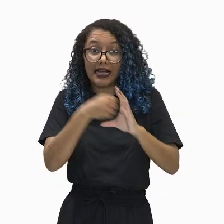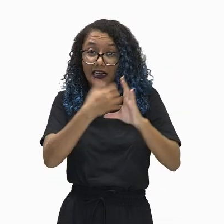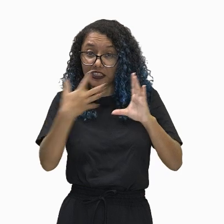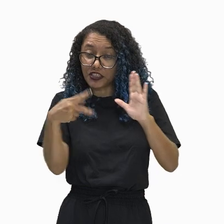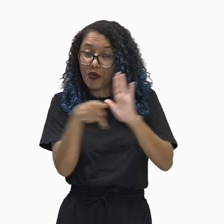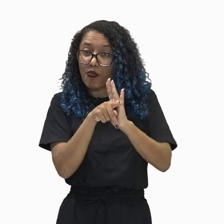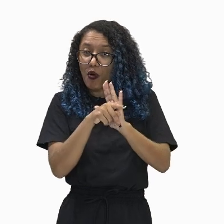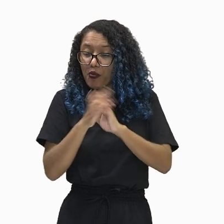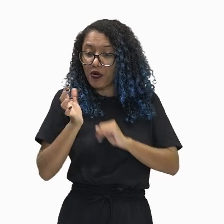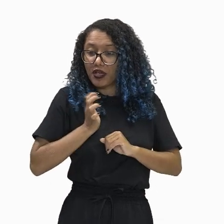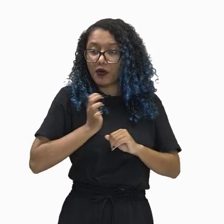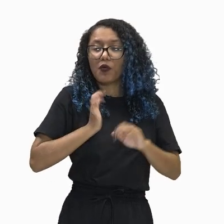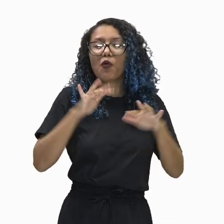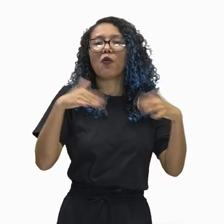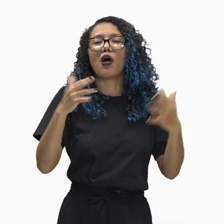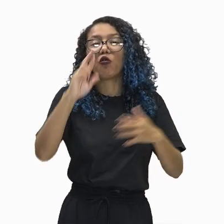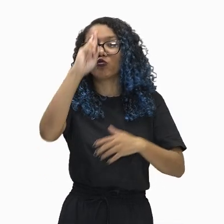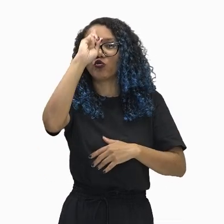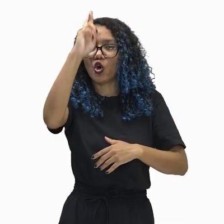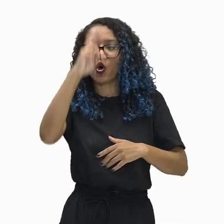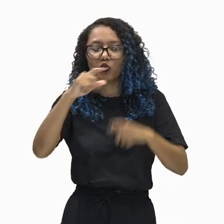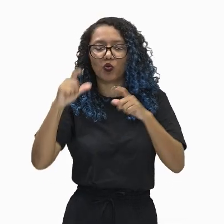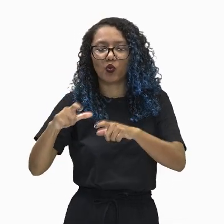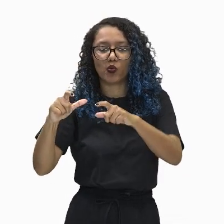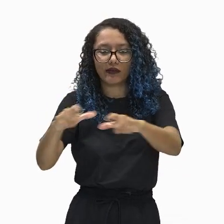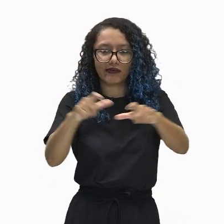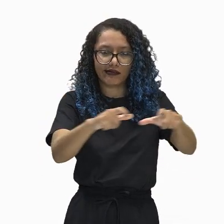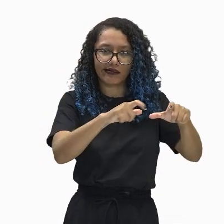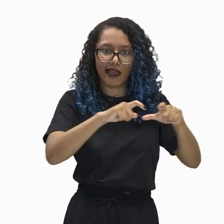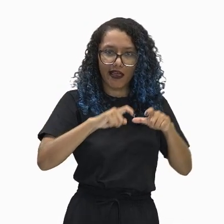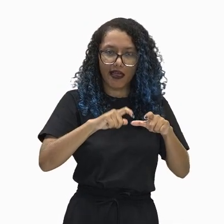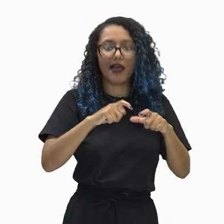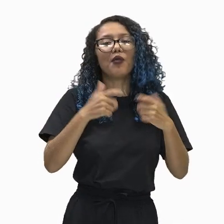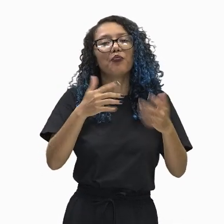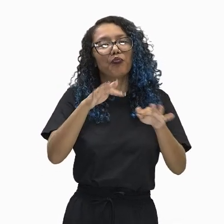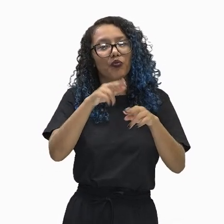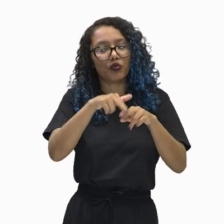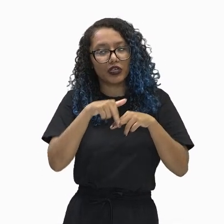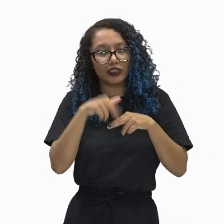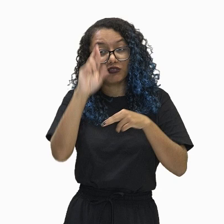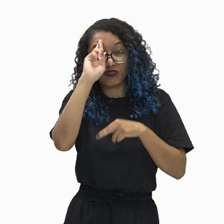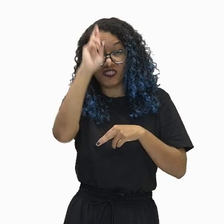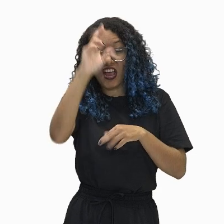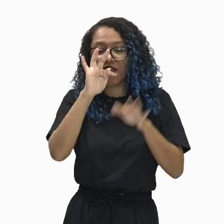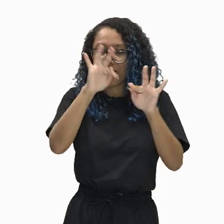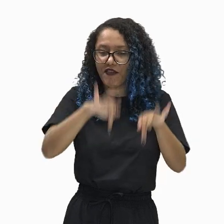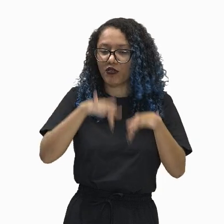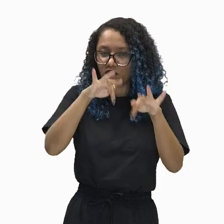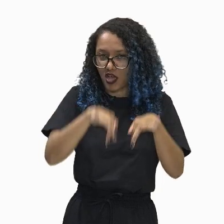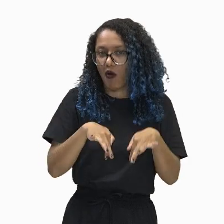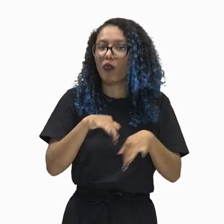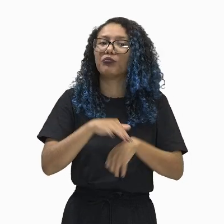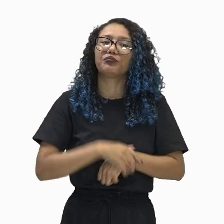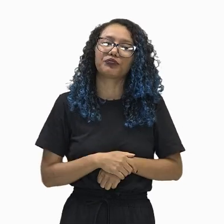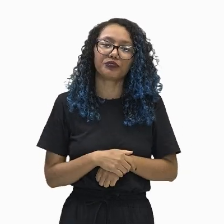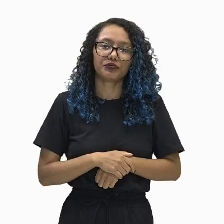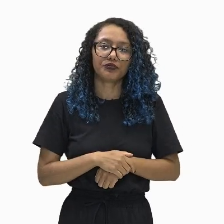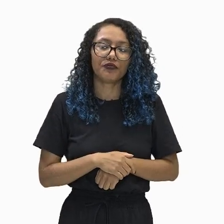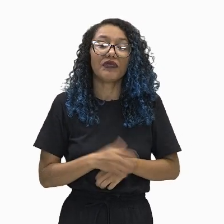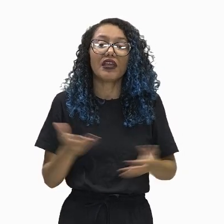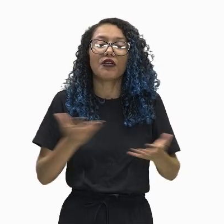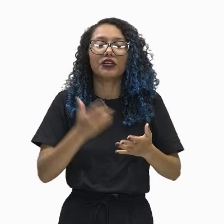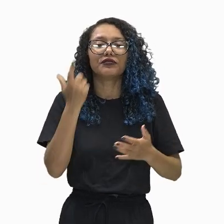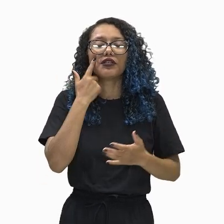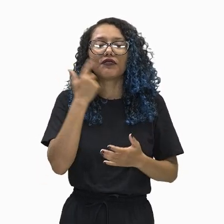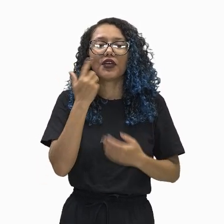homem rico. Você era um senhor feudal, dono de um feudo. Vamos então agora entender um pouquinho mais como é que